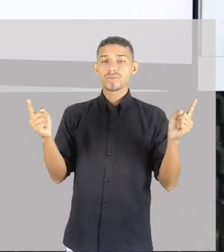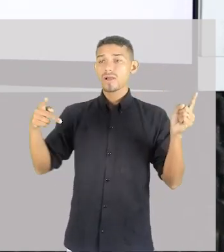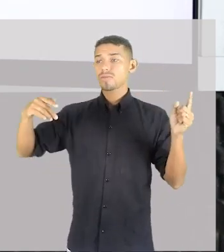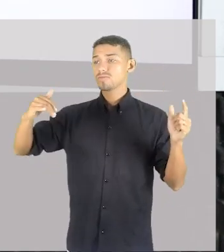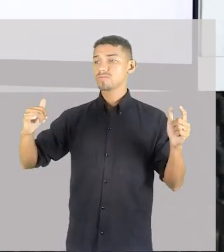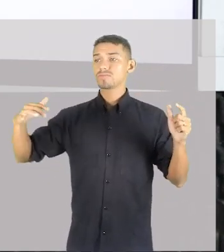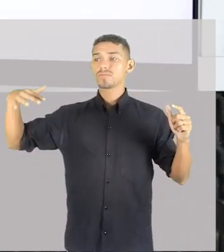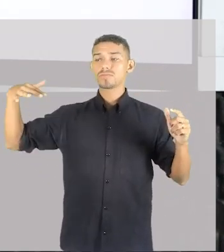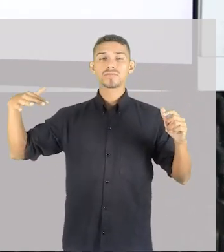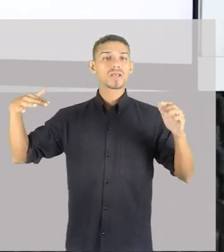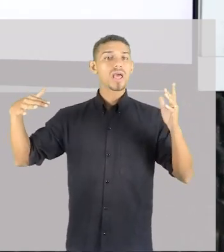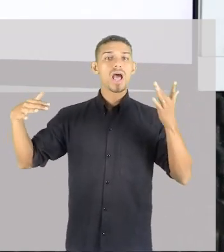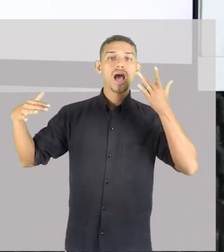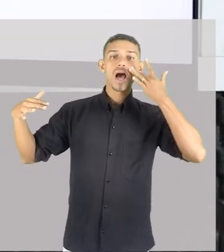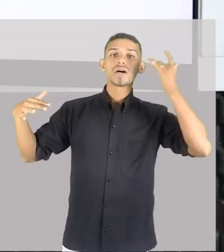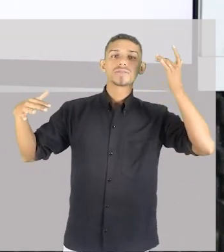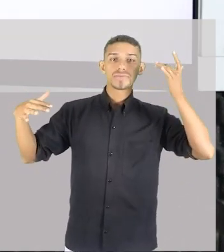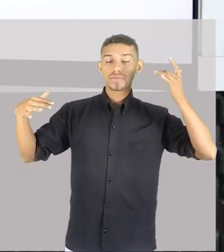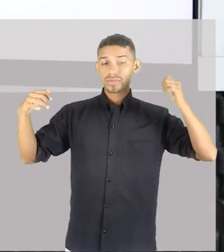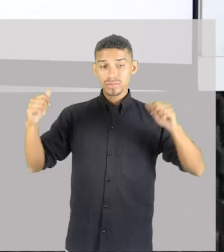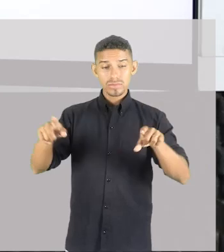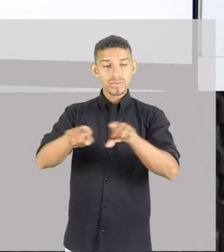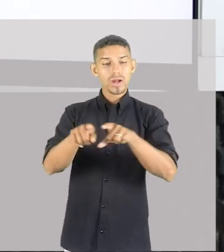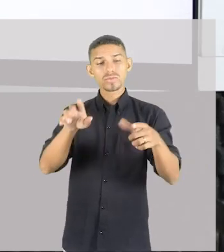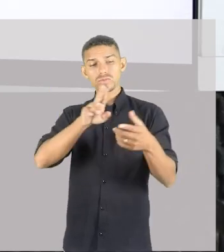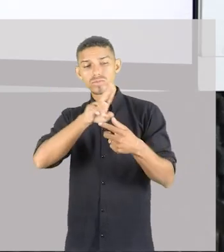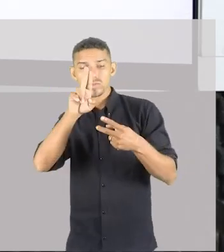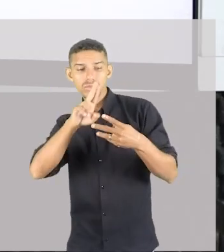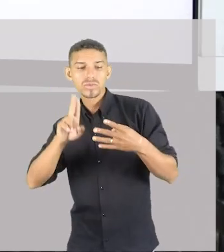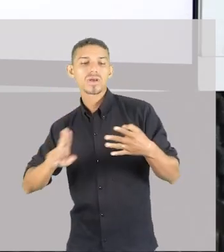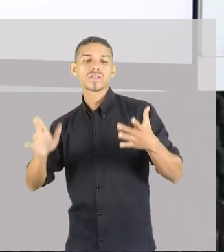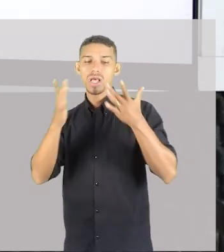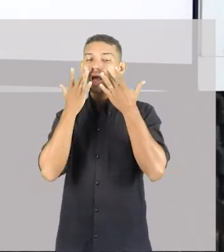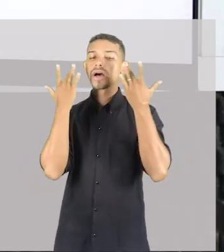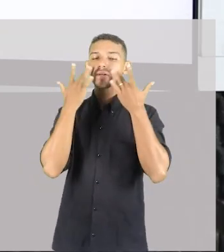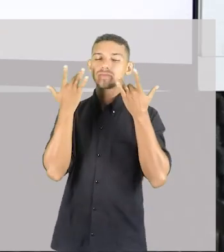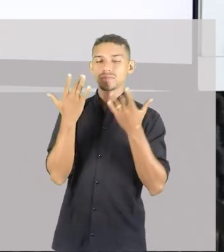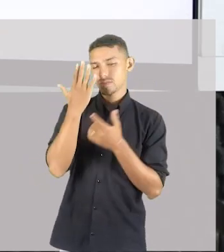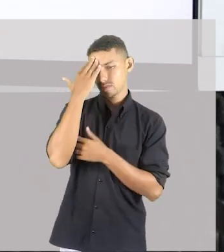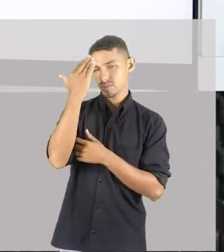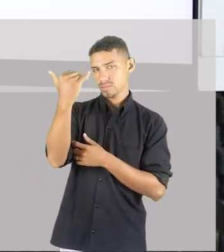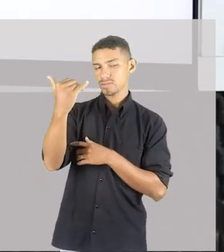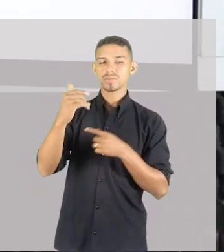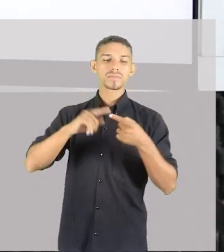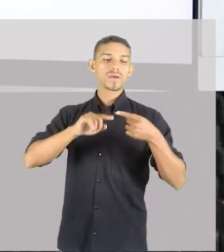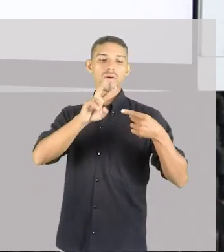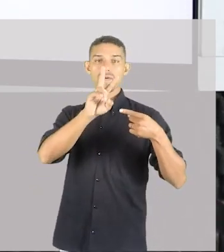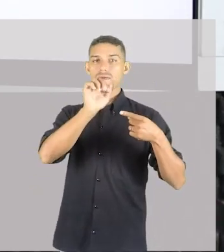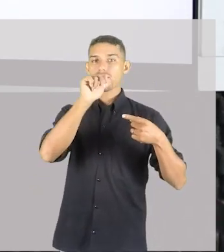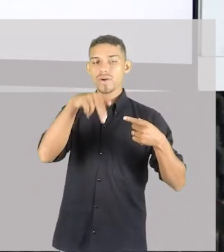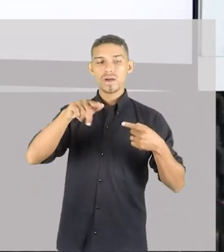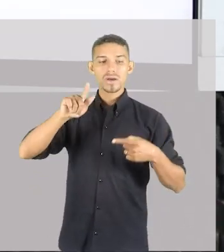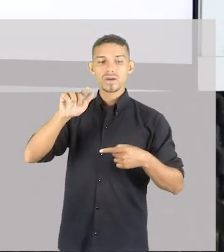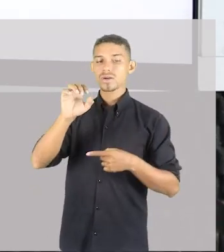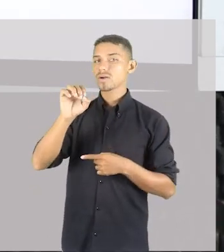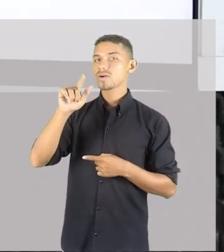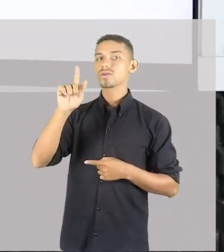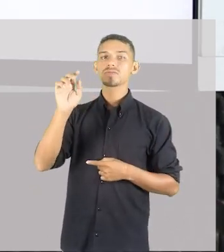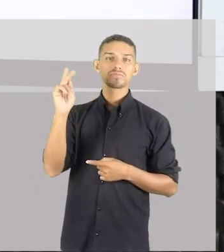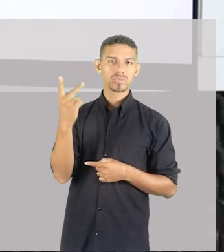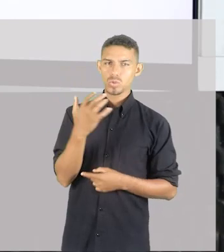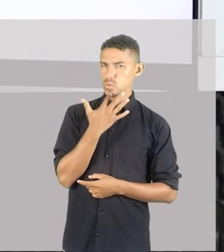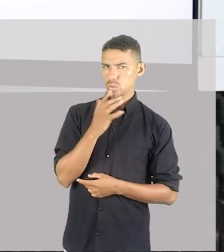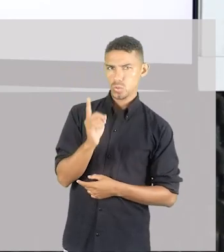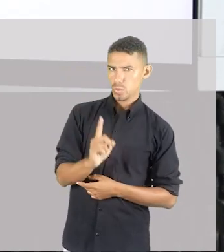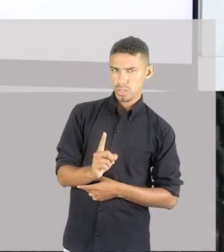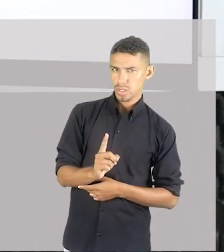público e a arte. Agora, alguns nomes da arte viraram figuras pop. Exemplo, Van Gogh, você não sabe quem é.